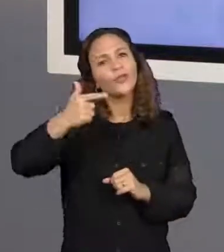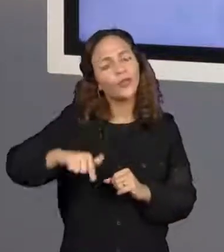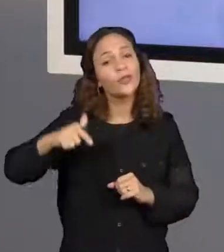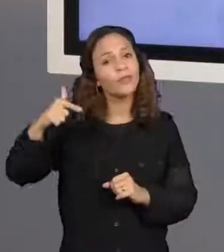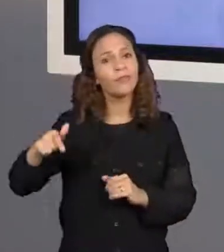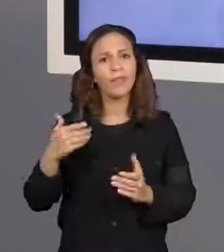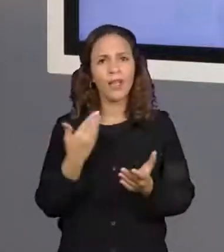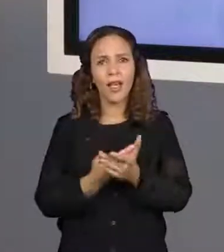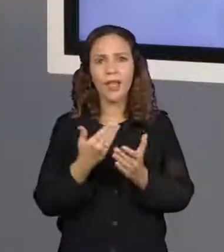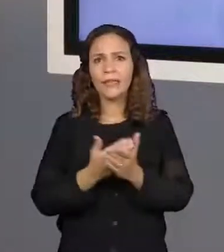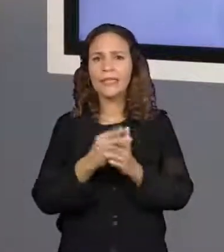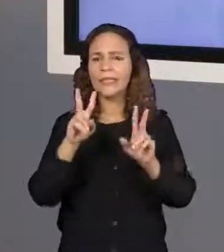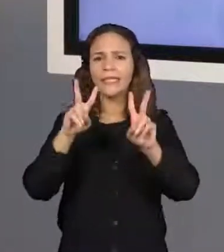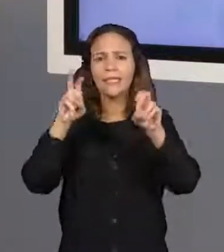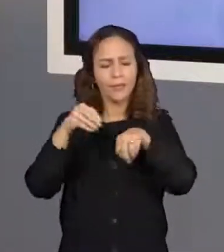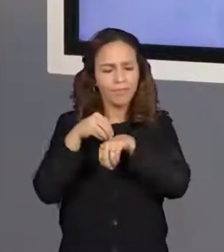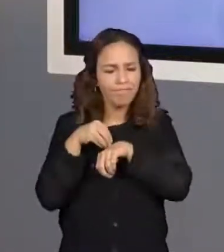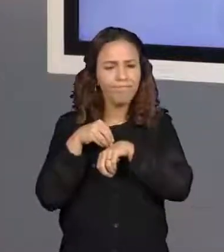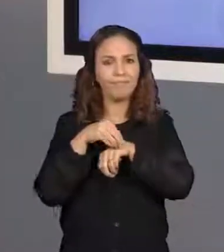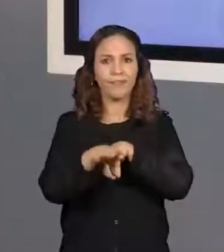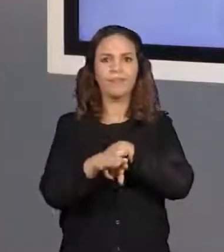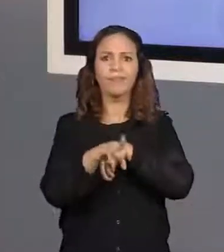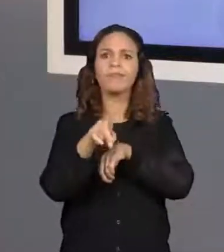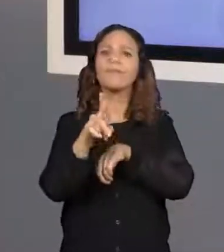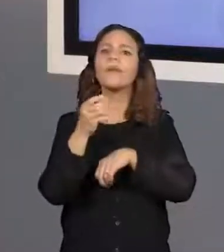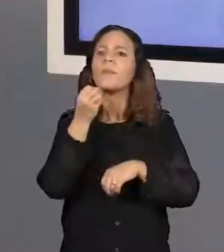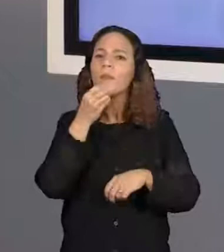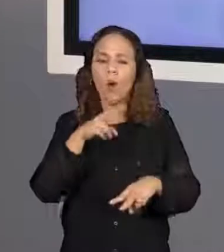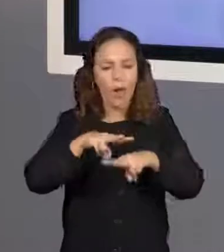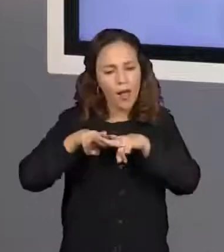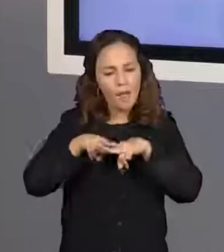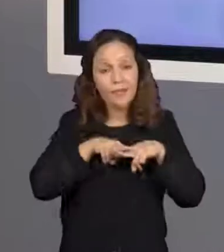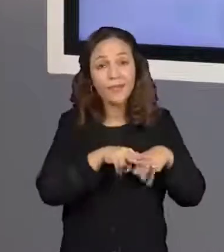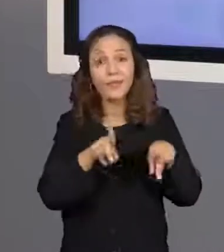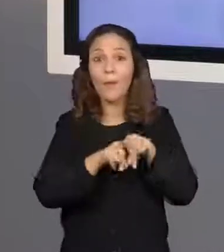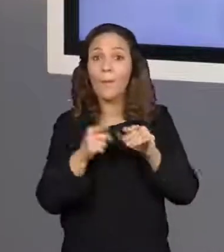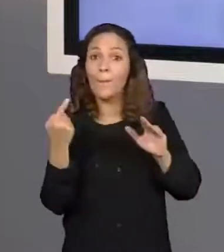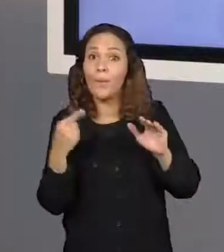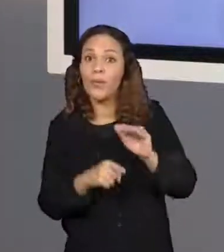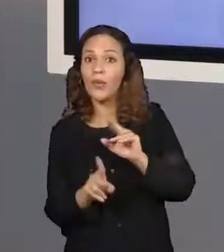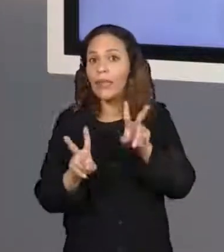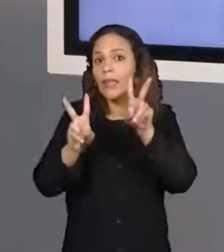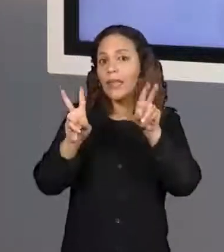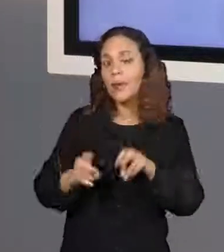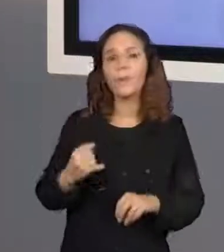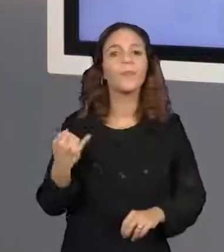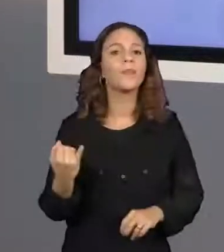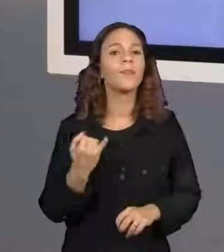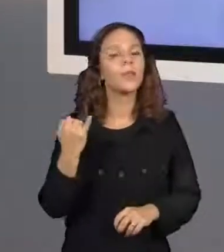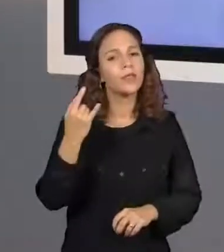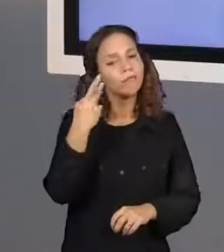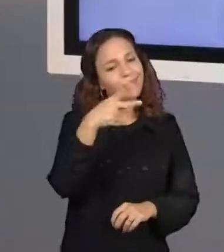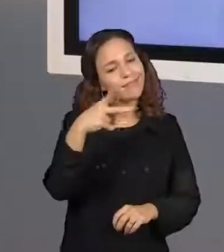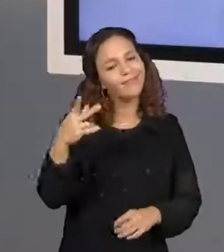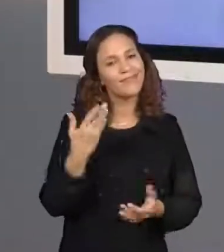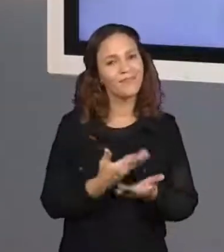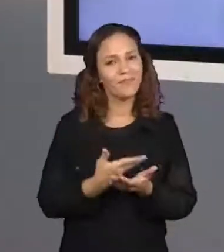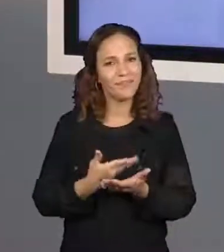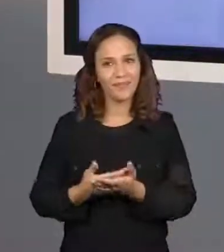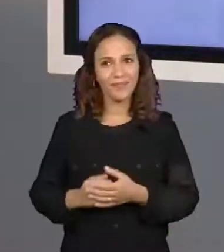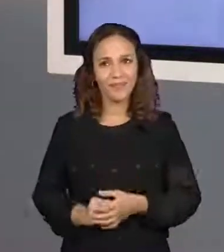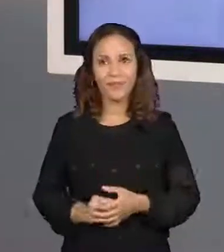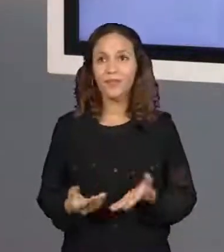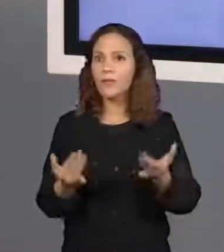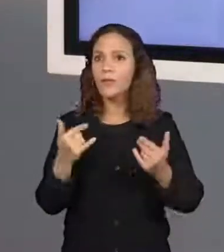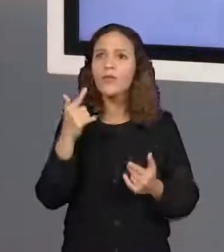aí com temas claros para vocês revisarem, se aprofundarem, algum tema importante aí dos estudos de vocês. Então